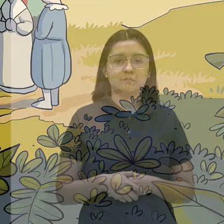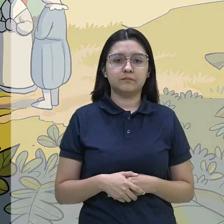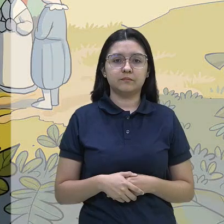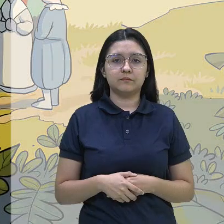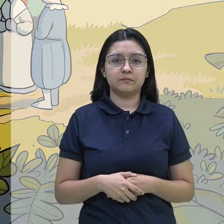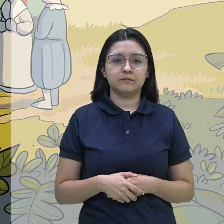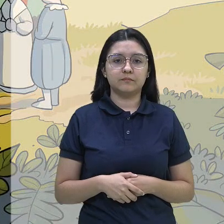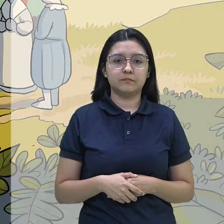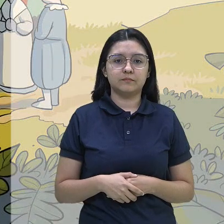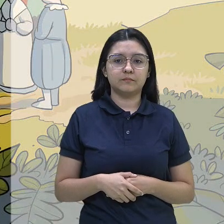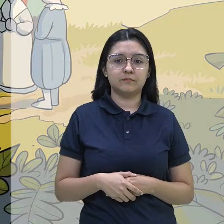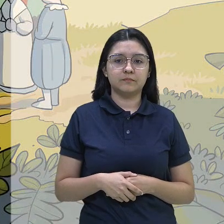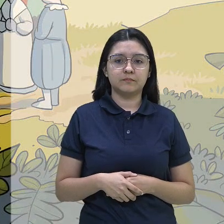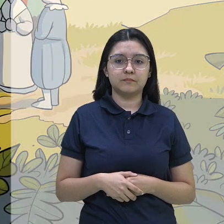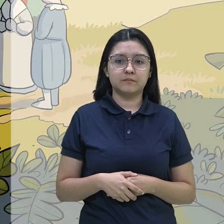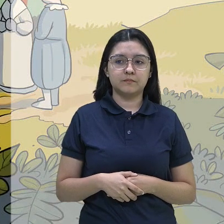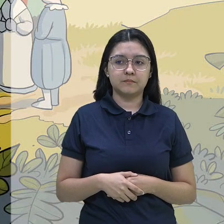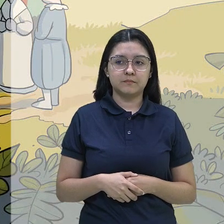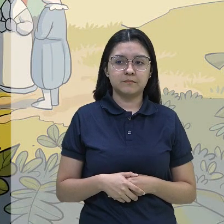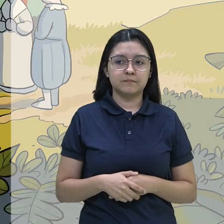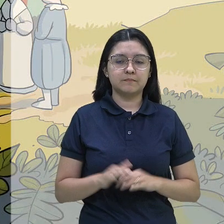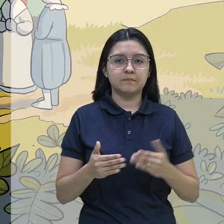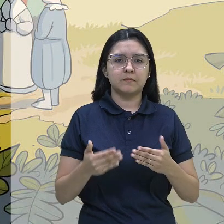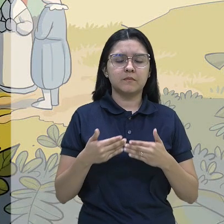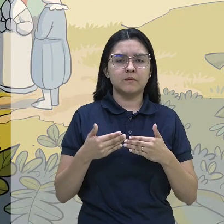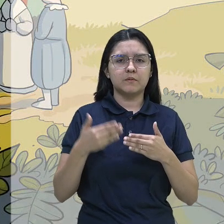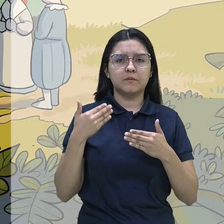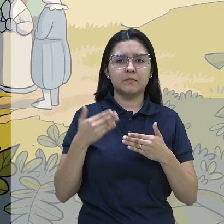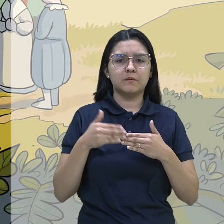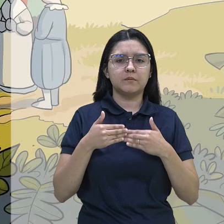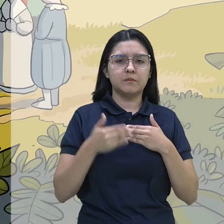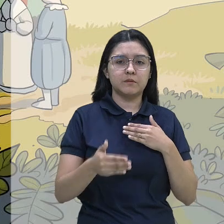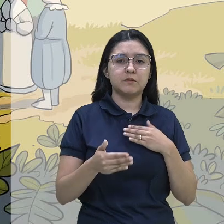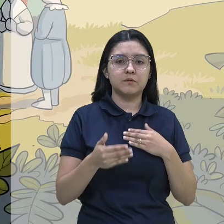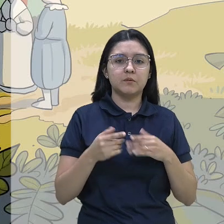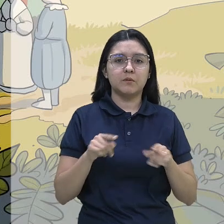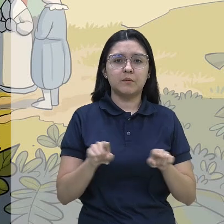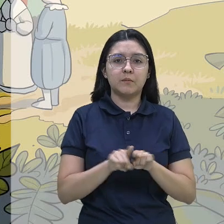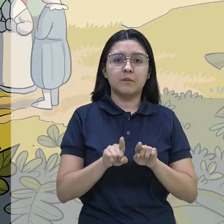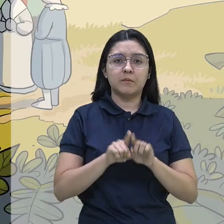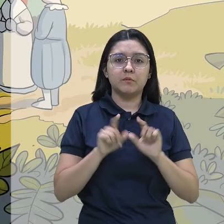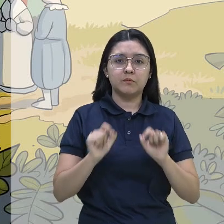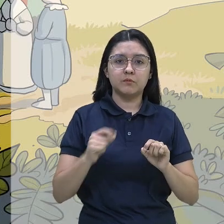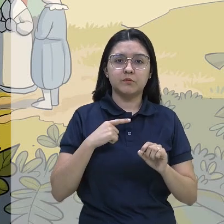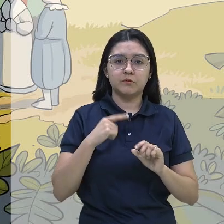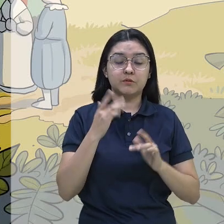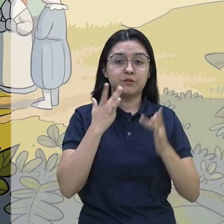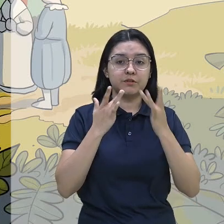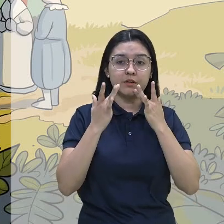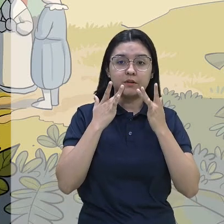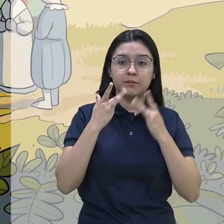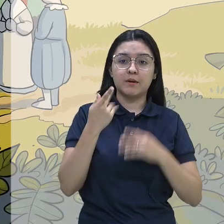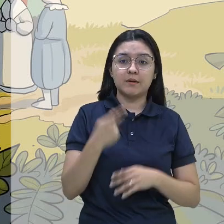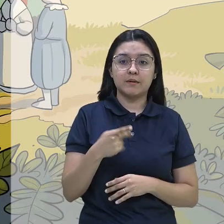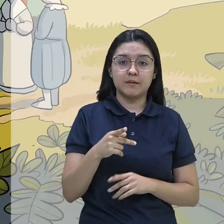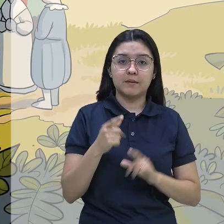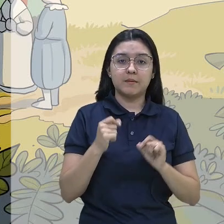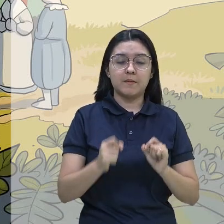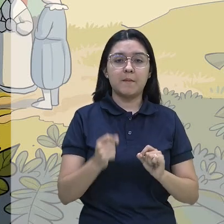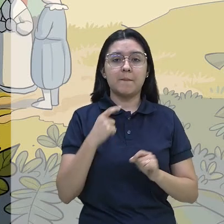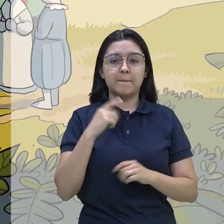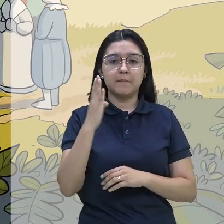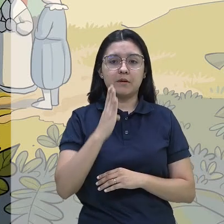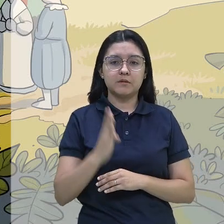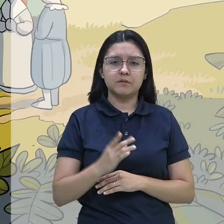Ao início de uma jornada no teatro no Brasil, não é verdade? Vocês estão aqui percebendo a presença tanto de